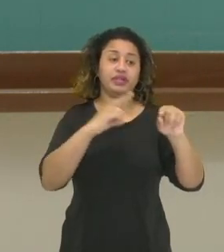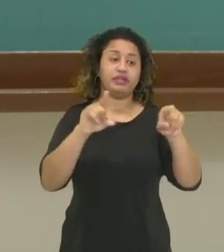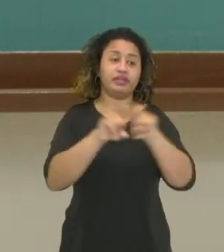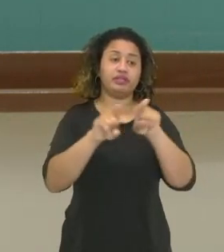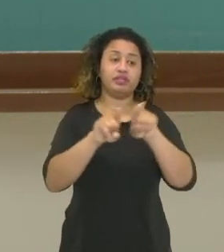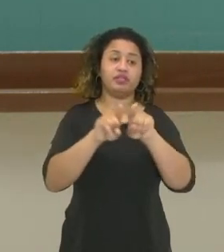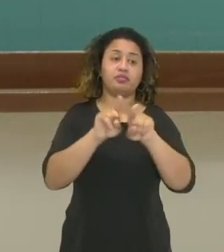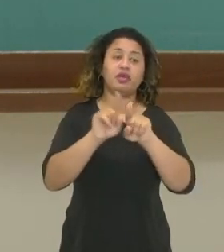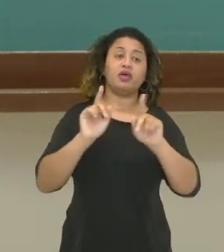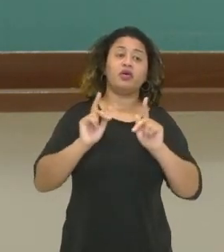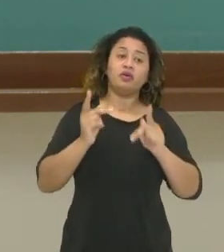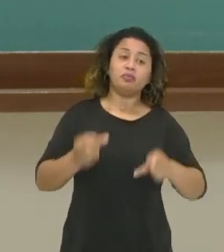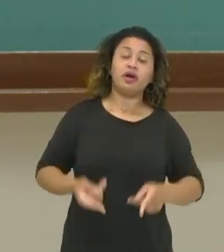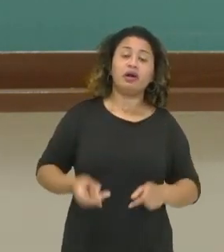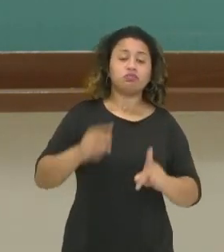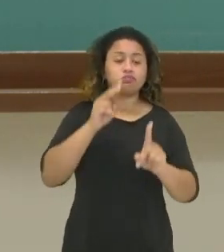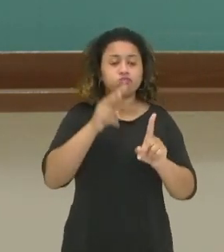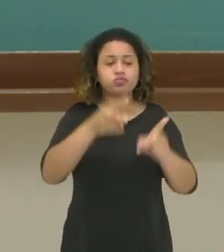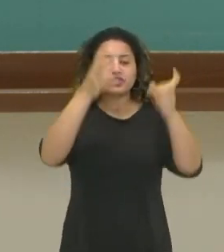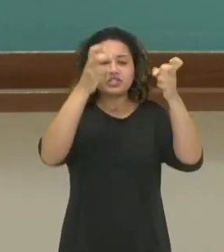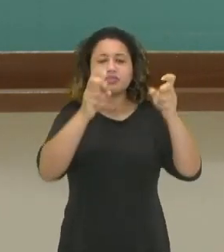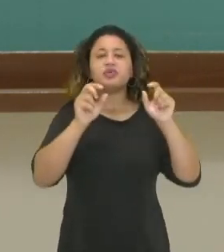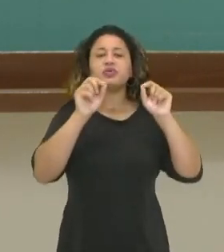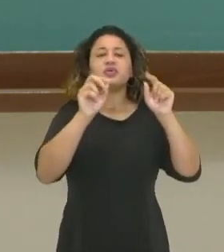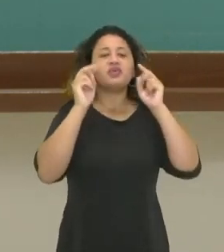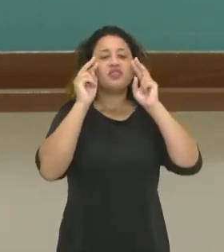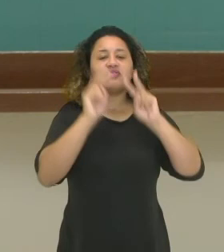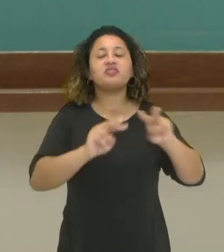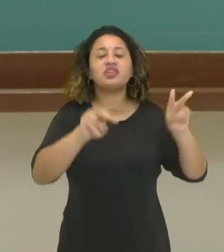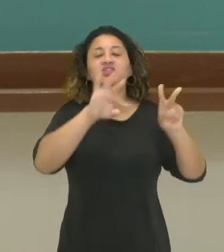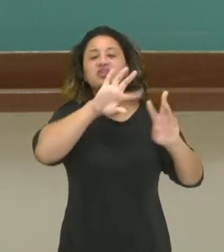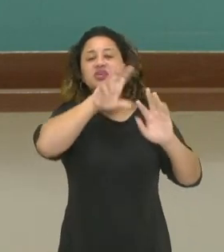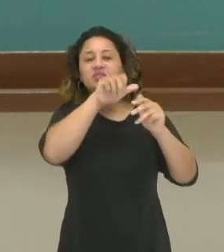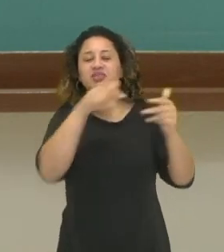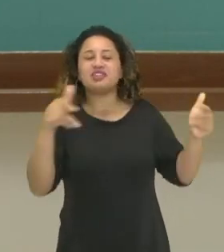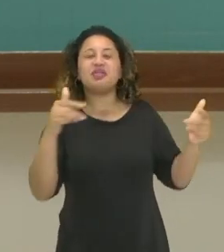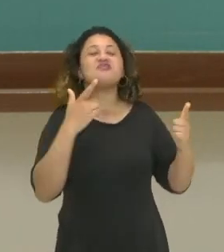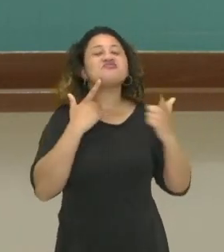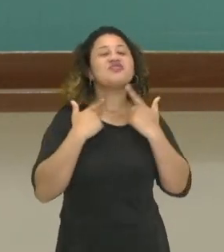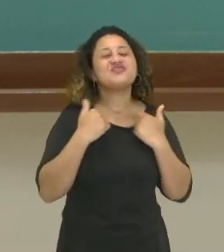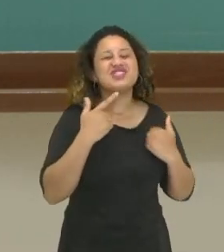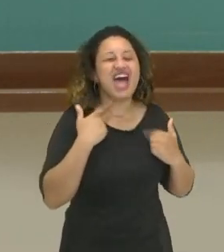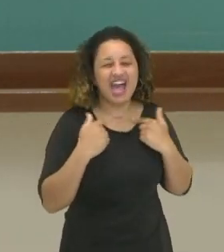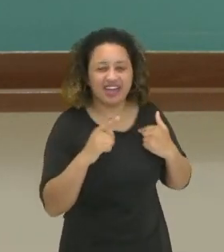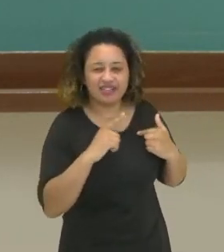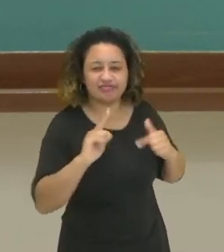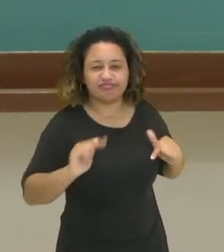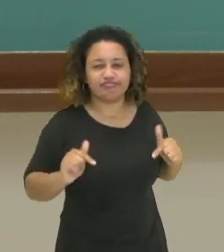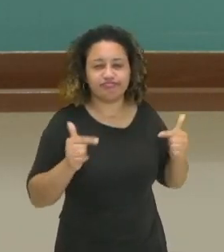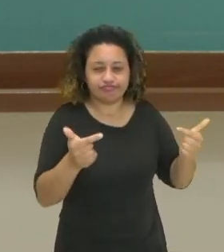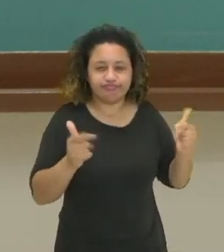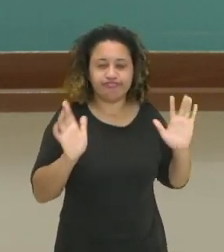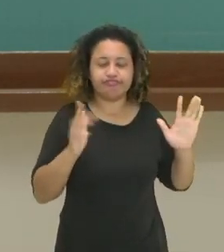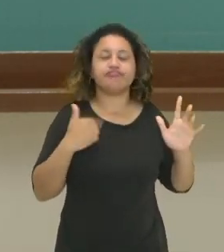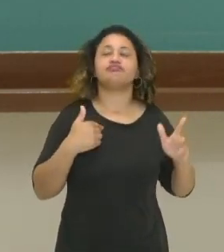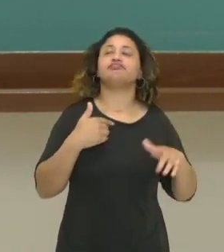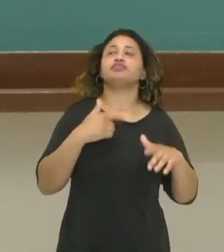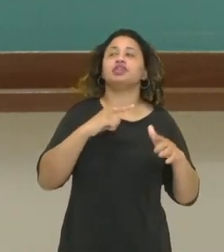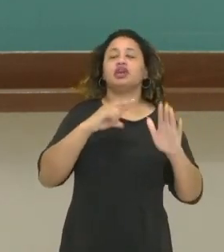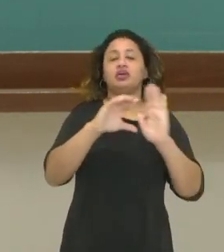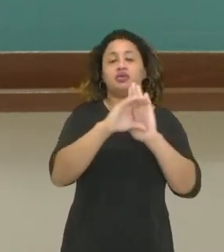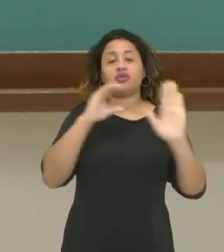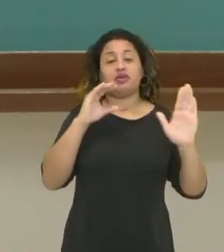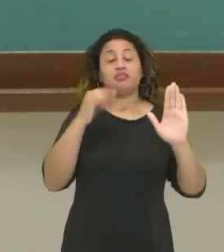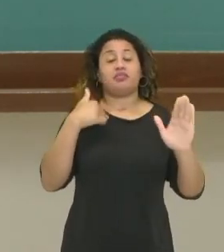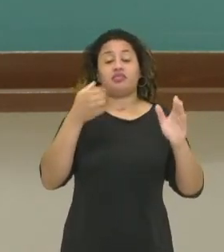o ser humano visto como um animal comandado por instintos. Então ele vai contar lá em determinado capítulo